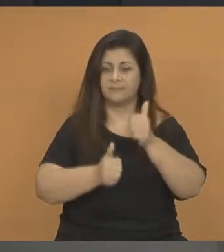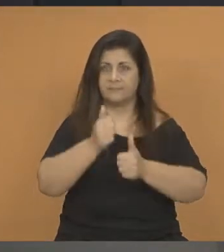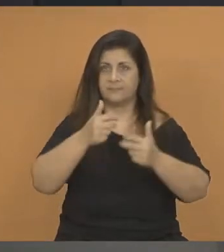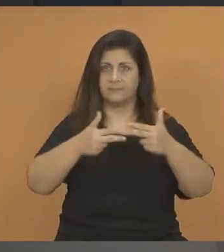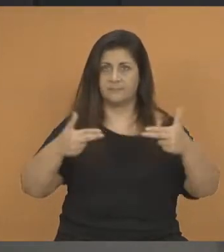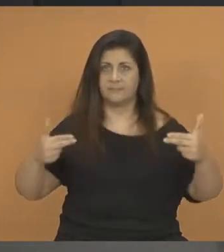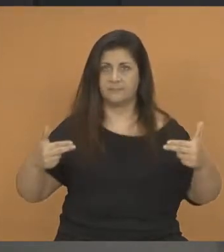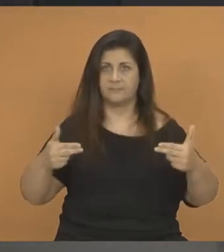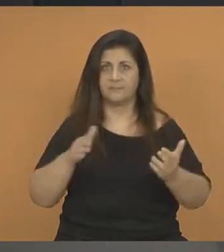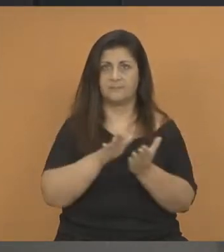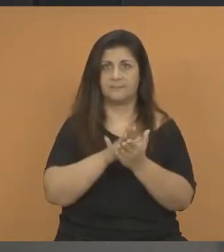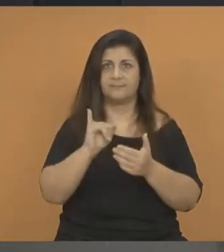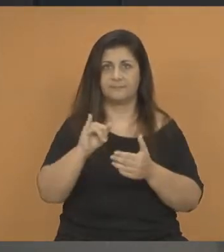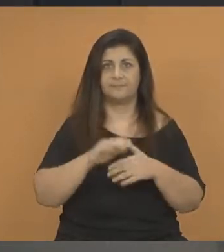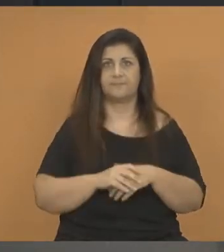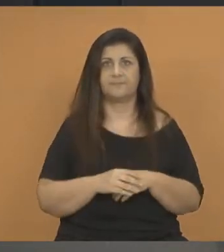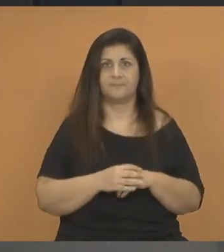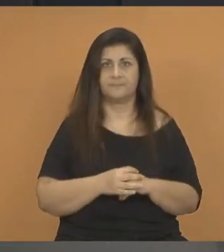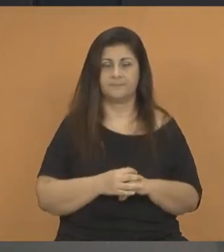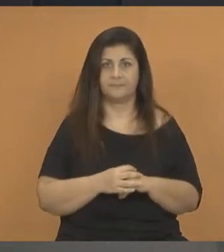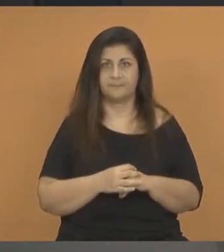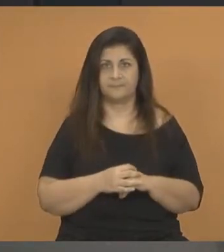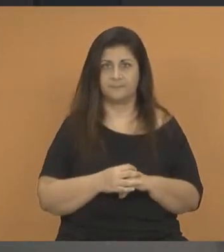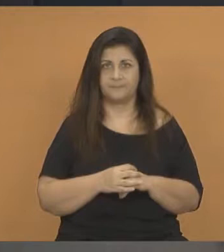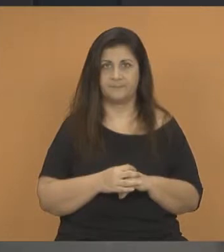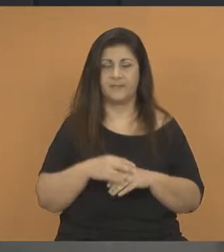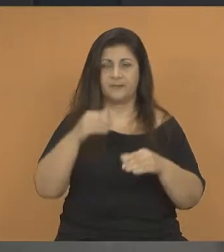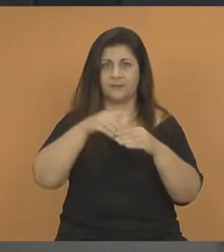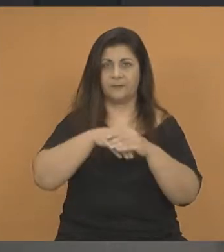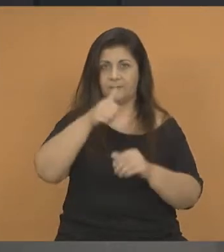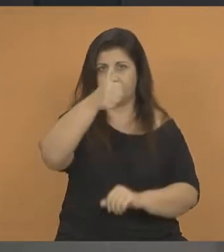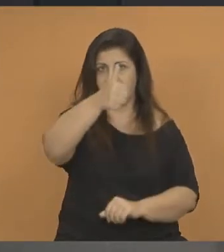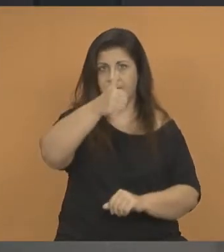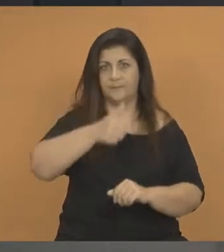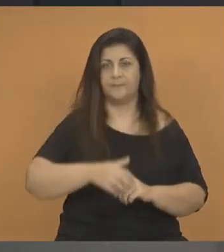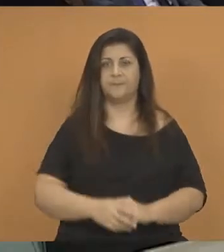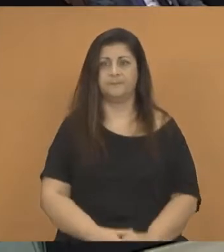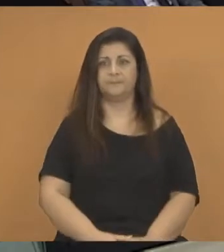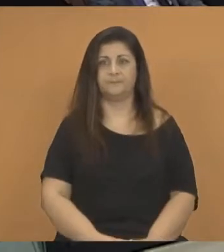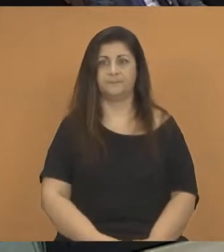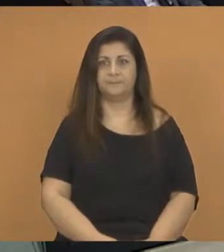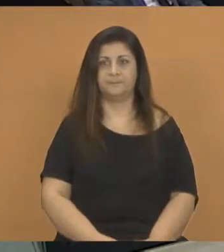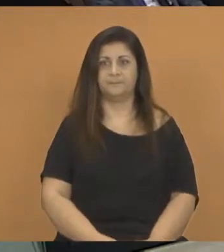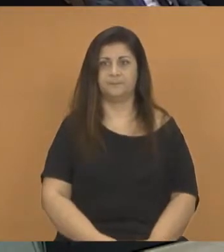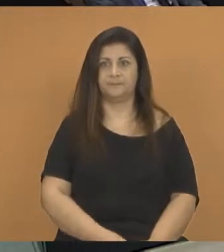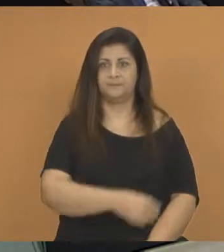Jacareí. Já adianto mão, meu voto favorável.